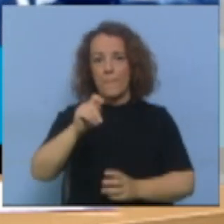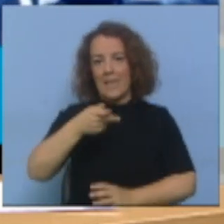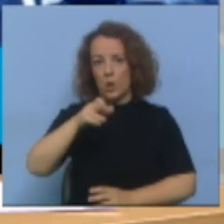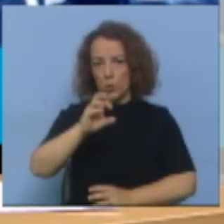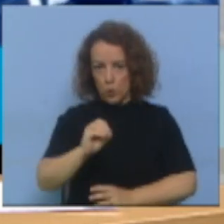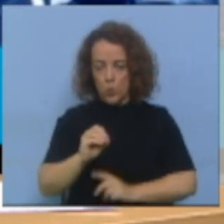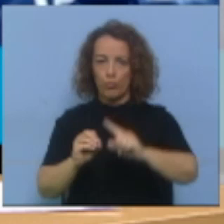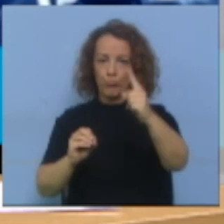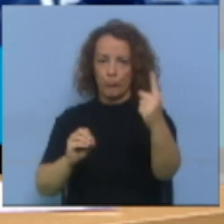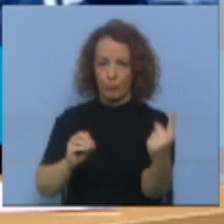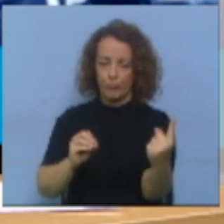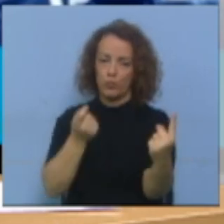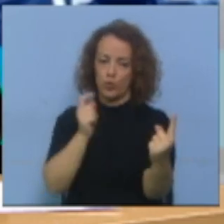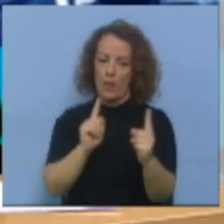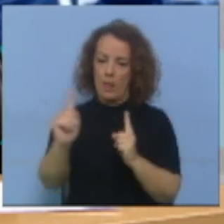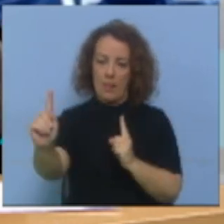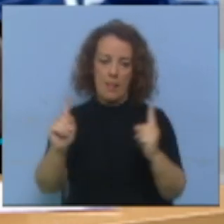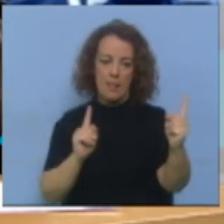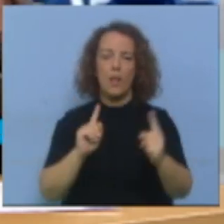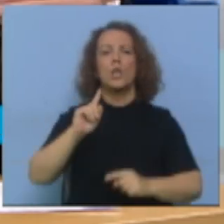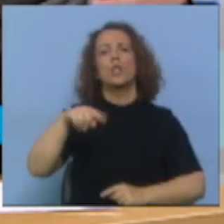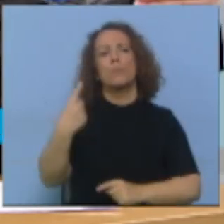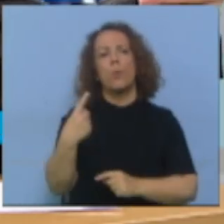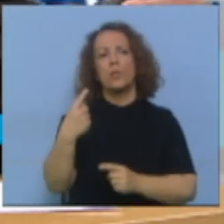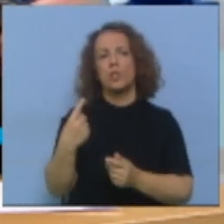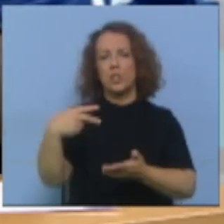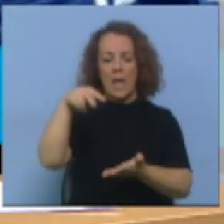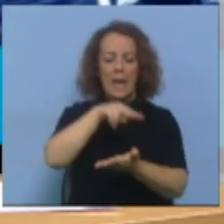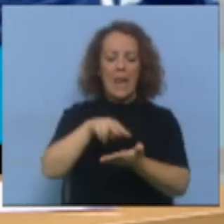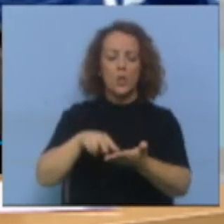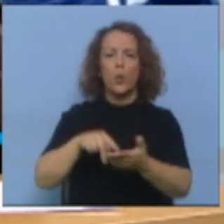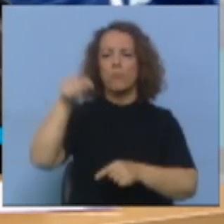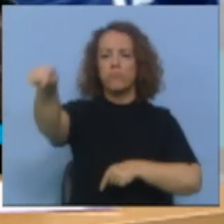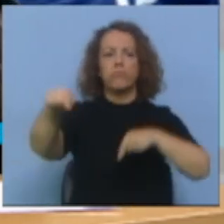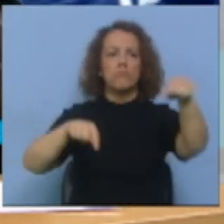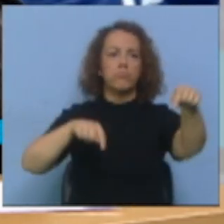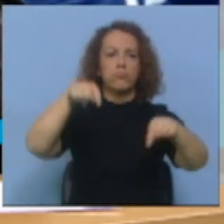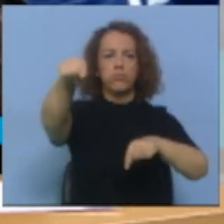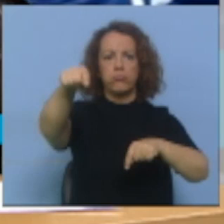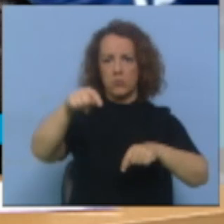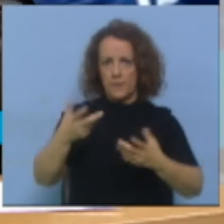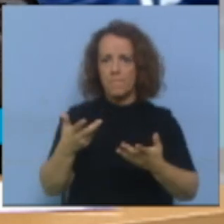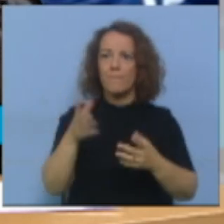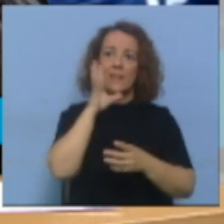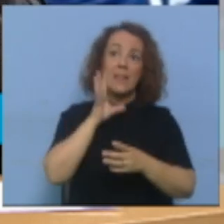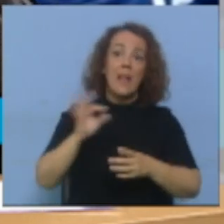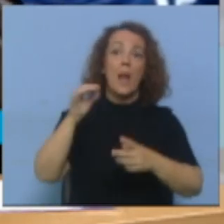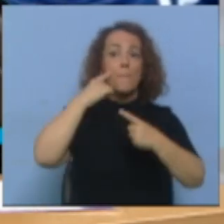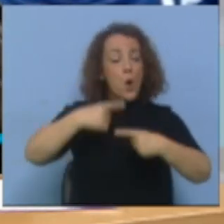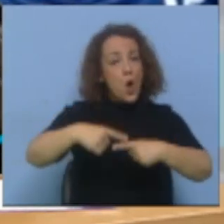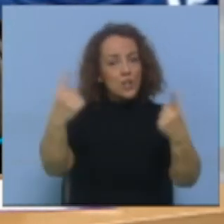também estava relativamente distante. E finalmente havia uns leitores que estavam espalhados na igreja. Portanto estávamos a tentar transmitir a ideia